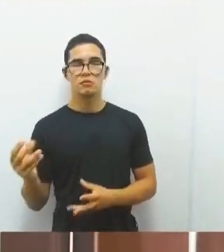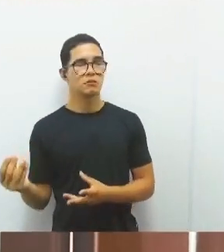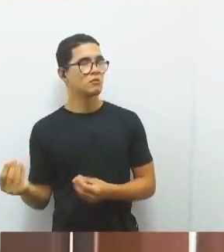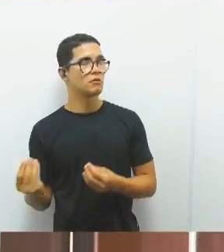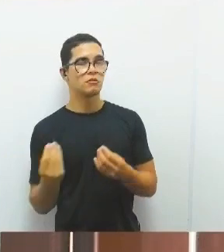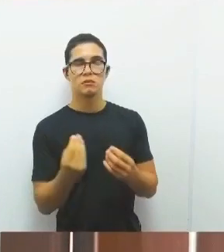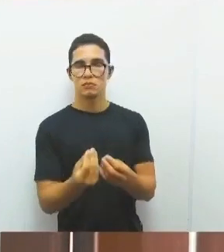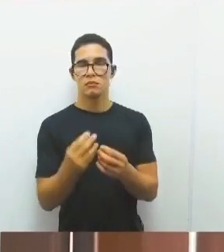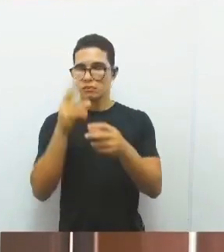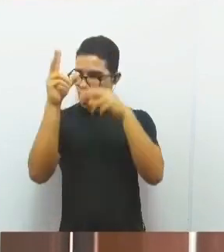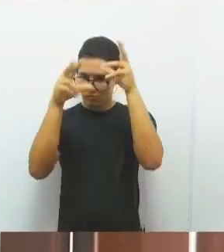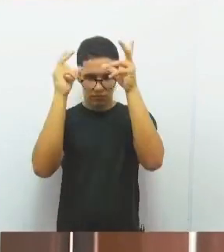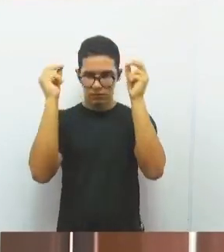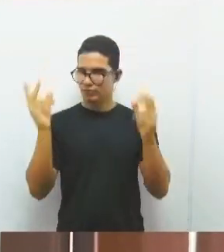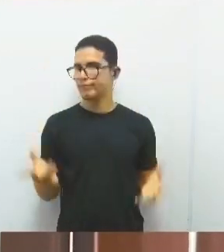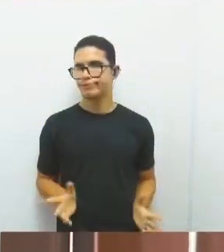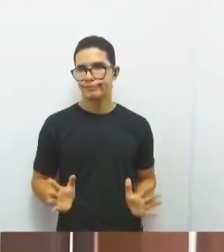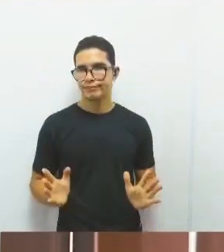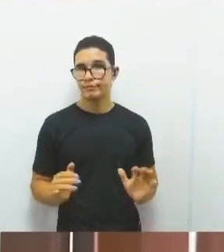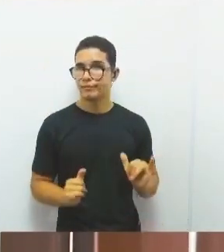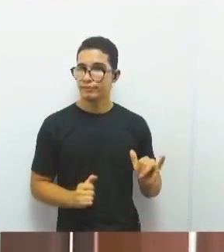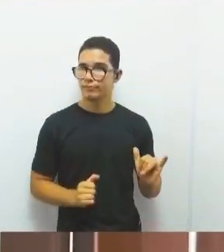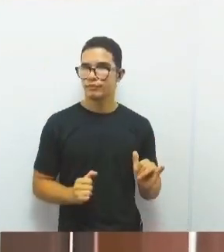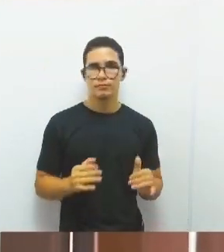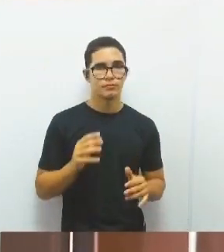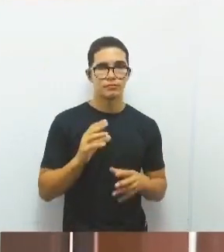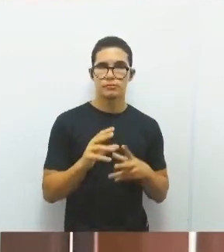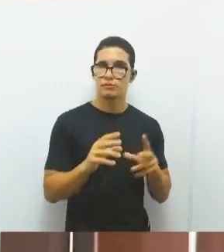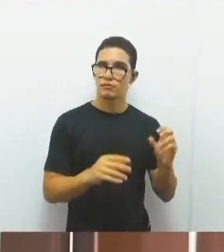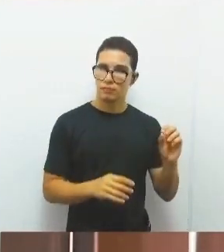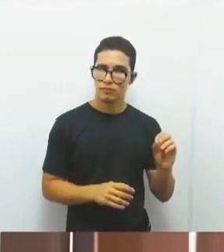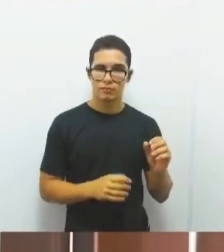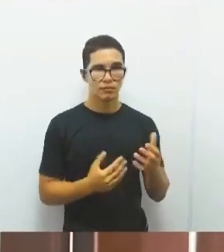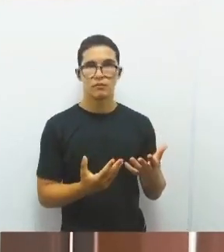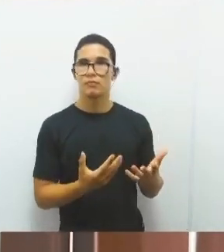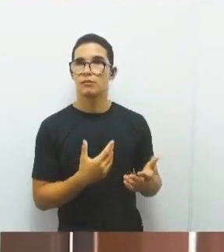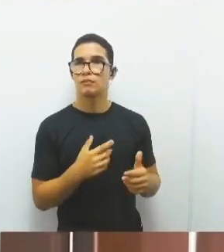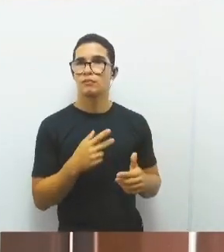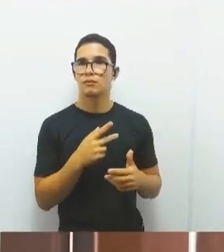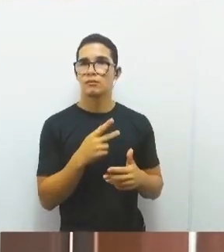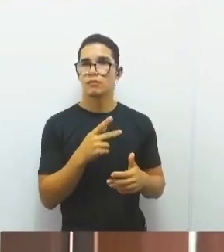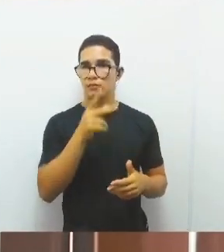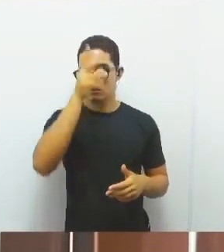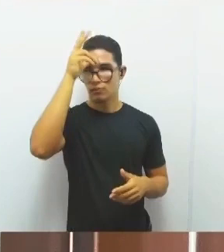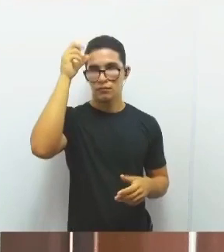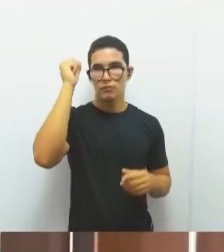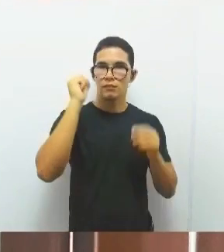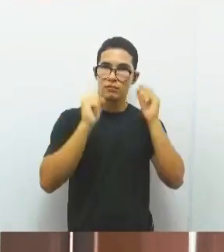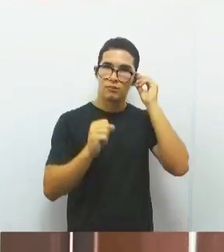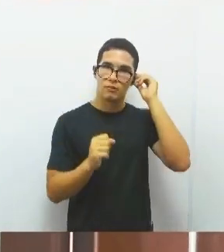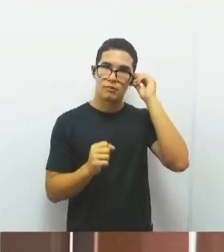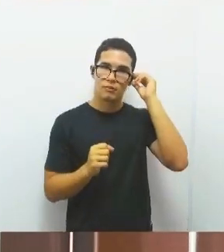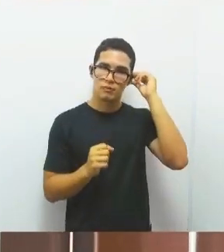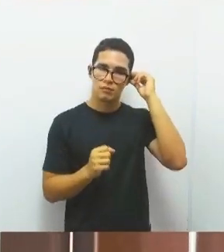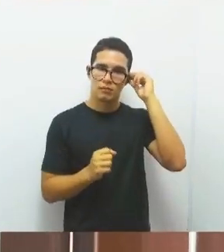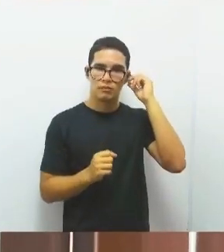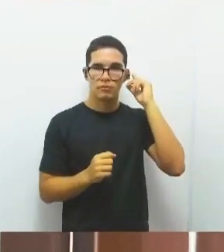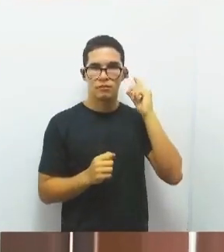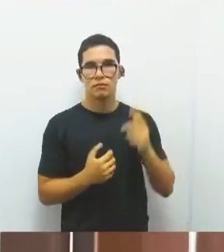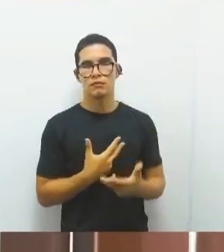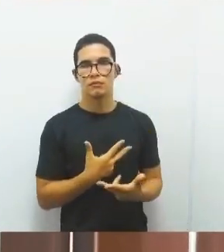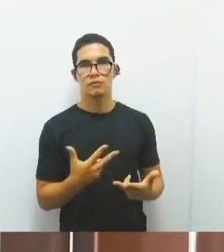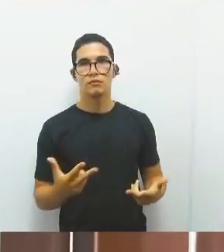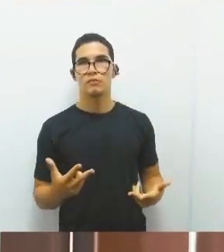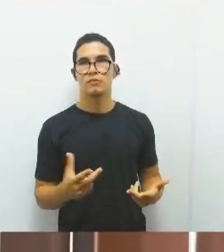dinheiro pra enfermagem se não estiver repassando e se a prefeitura tiver Vereador Charles repassando esse